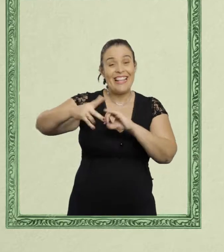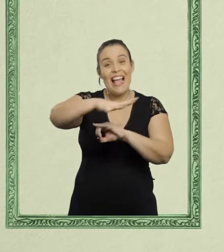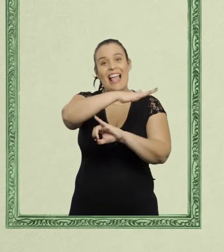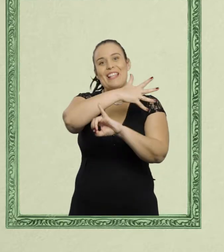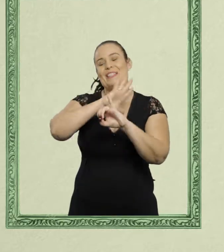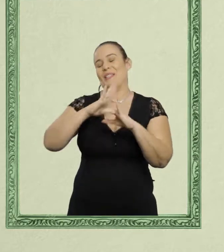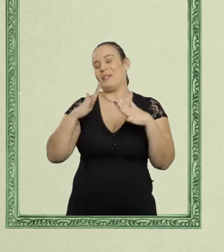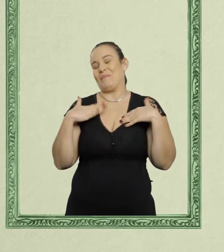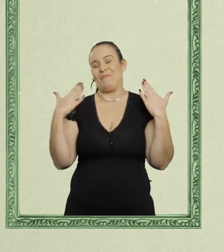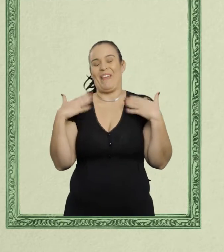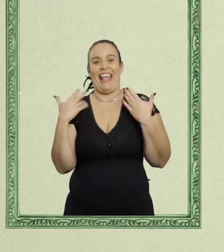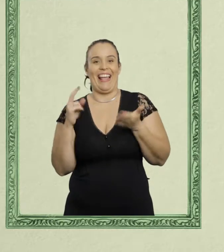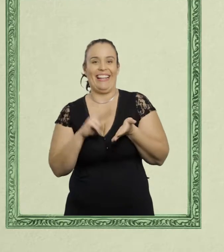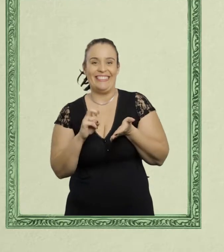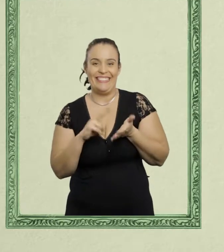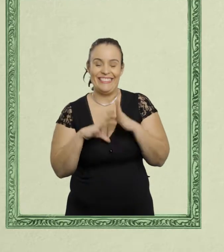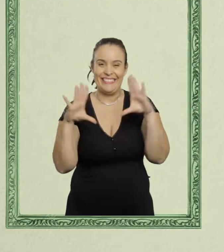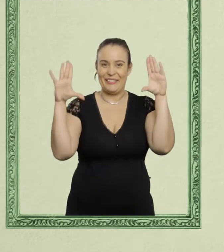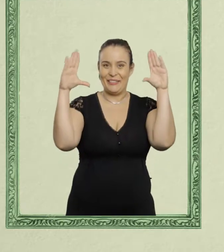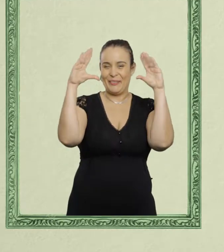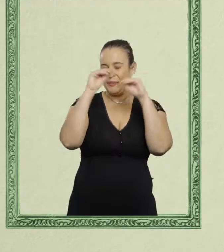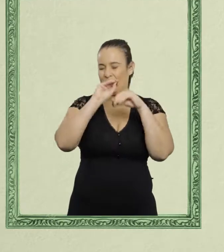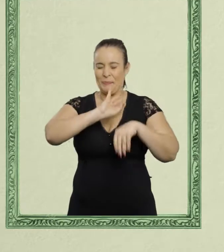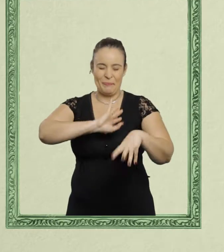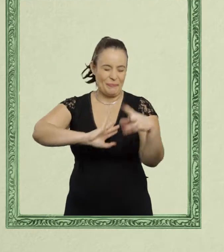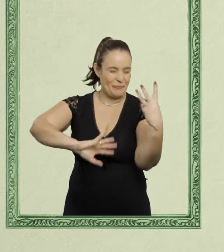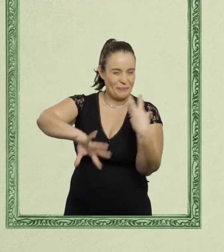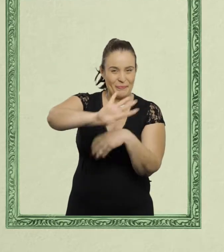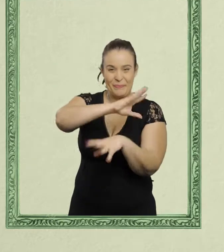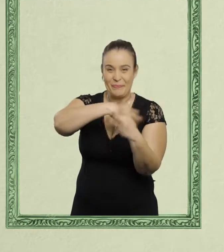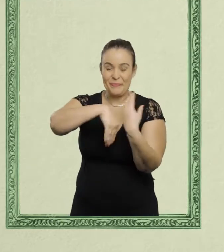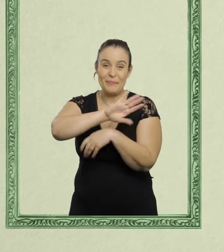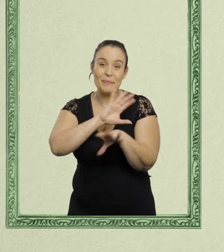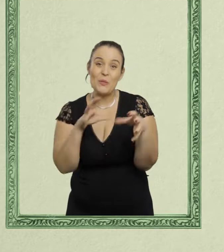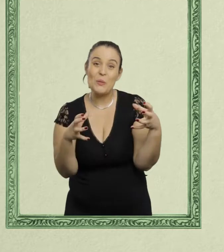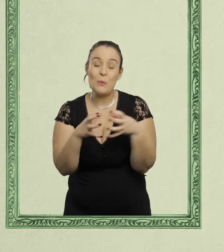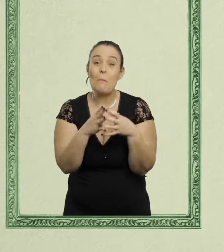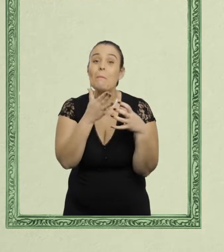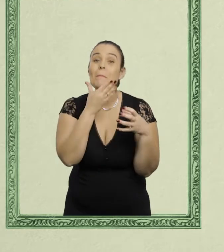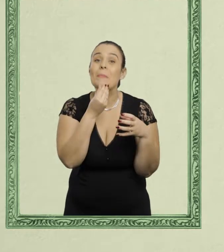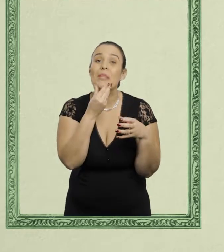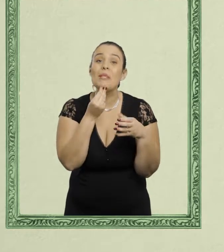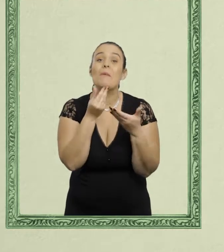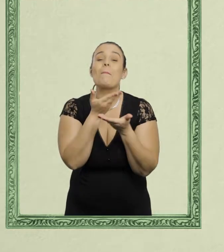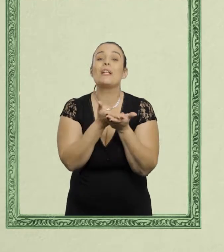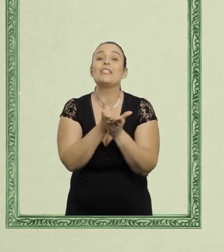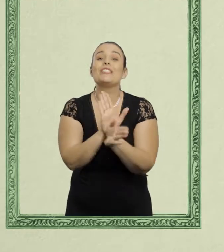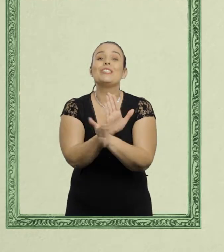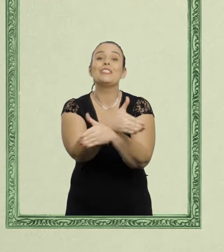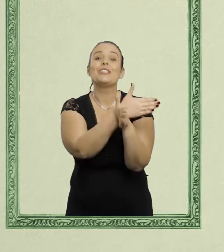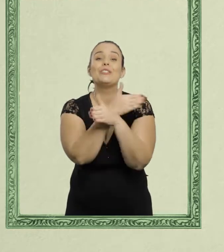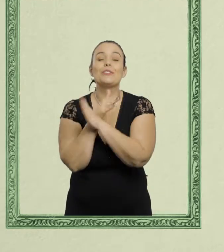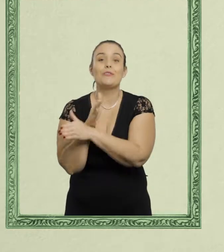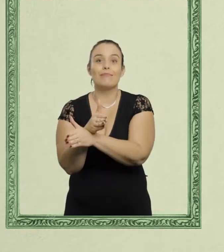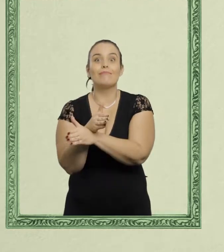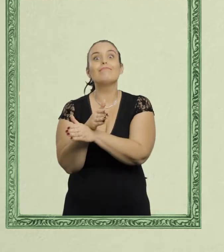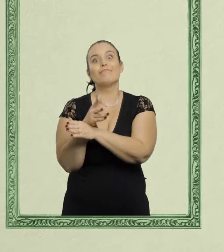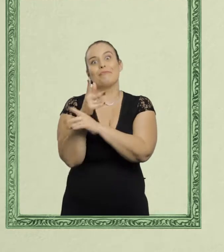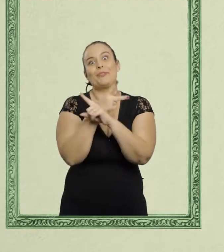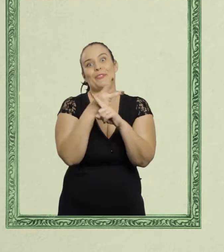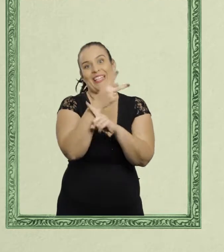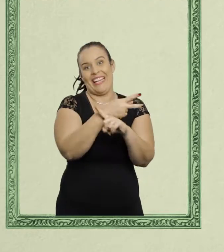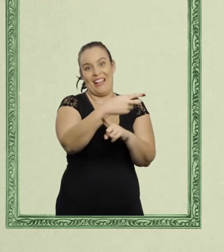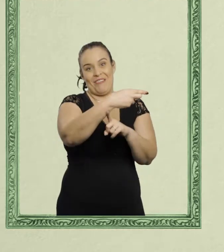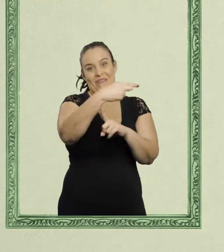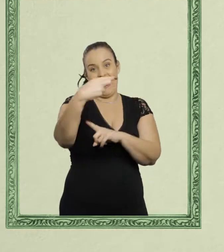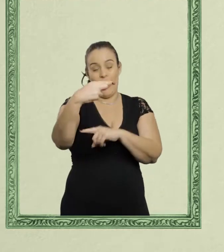estavam animados. A noite estava agitada. Os meninos perdidos procuravam Peter. Os piratas